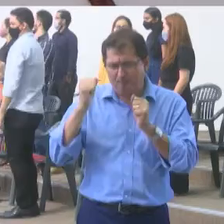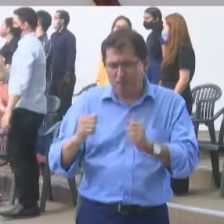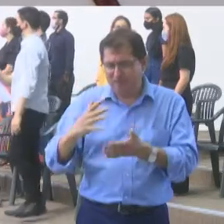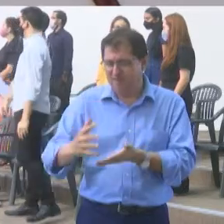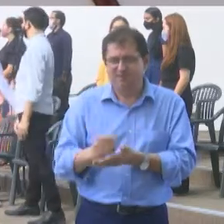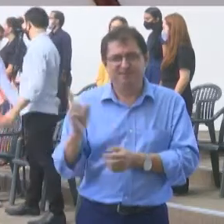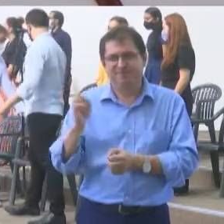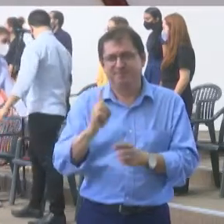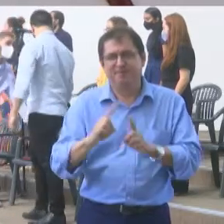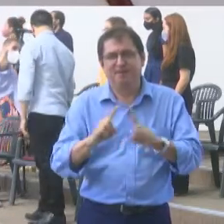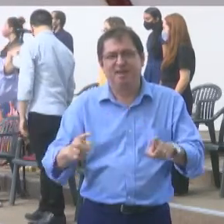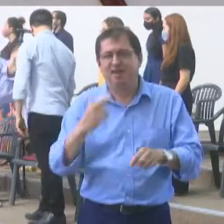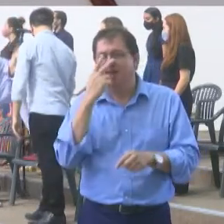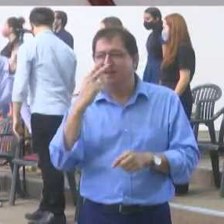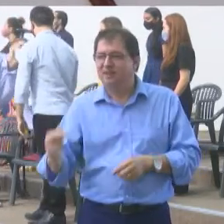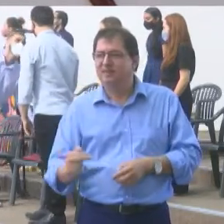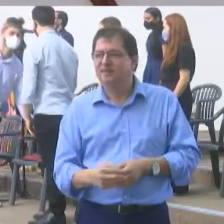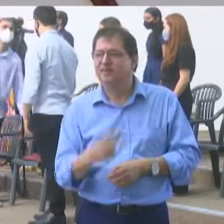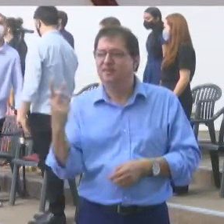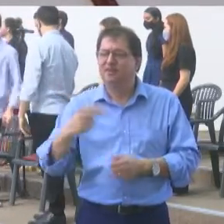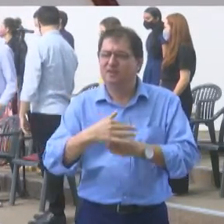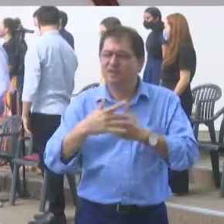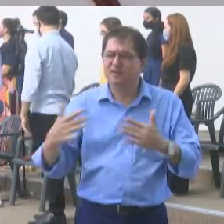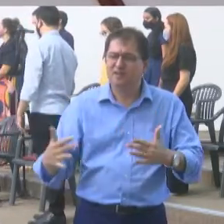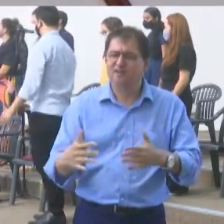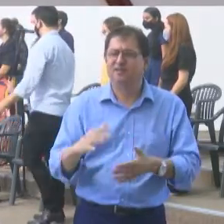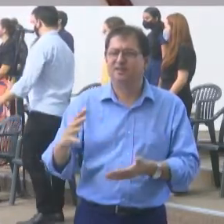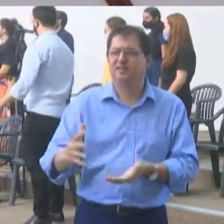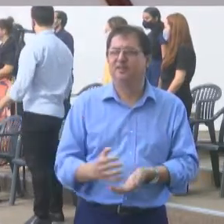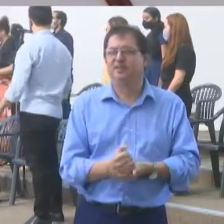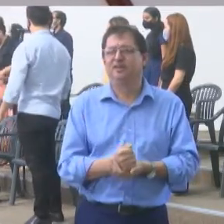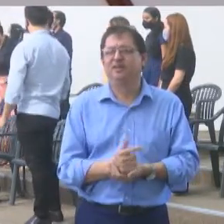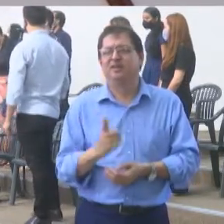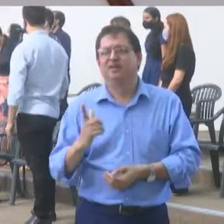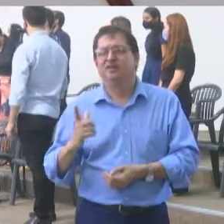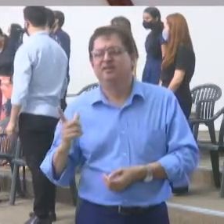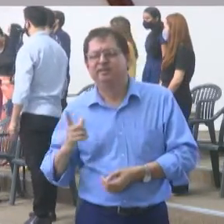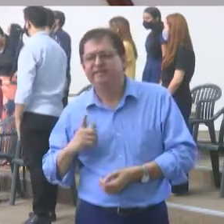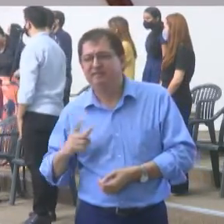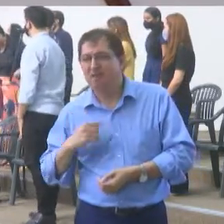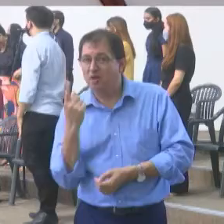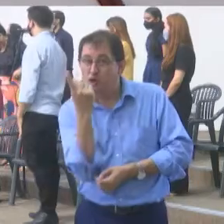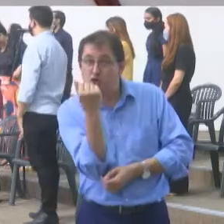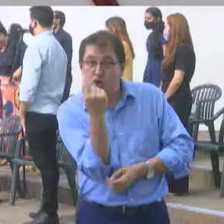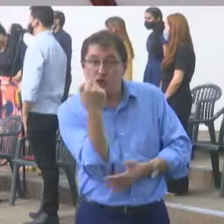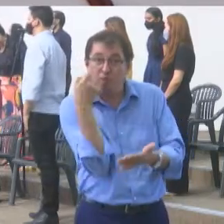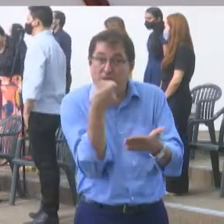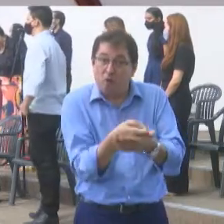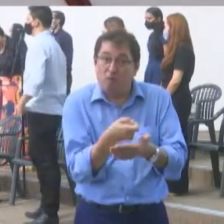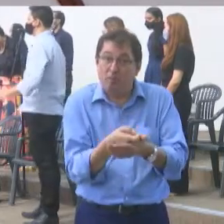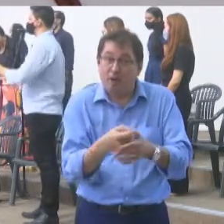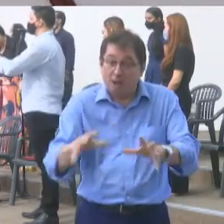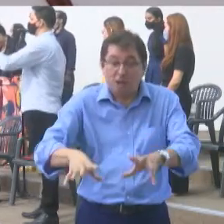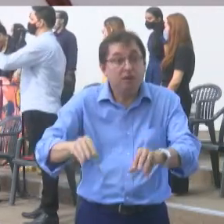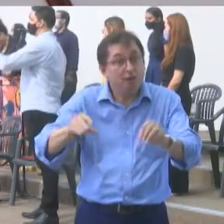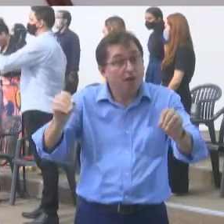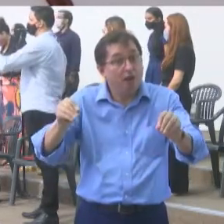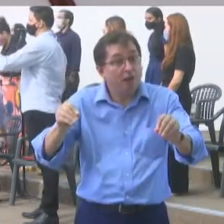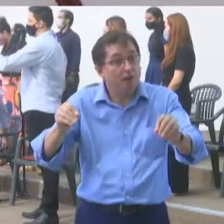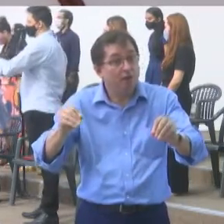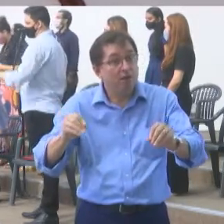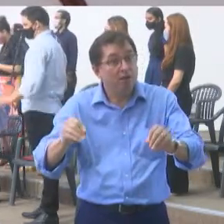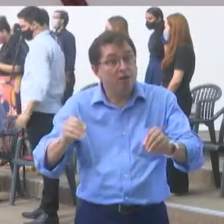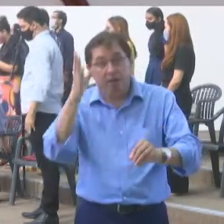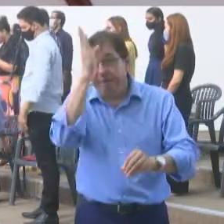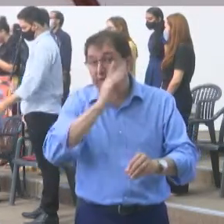tinha que ser parecido. Segunda coisa que tinha para se resgatar: tinha que ter recurso, tinha que ter dinheiro, tinha que pagar o preço. É por